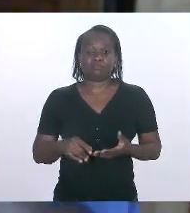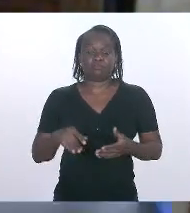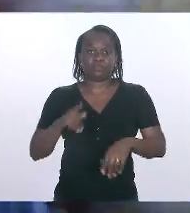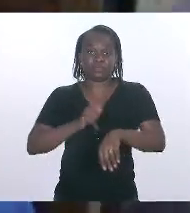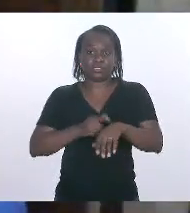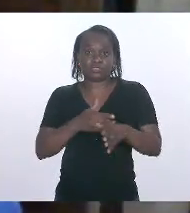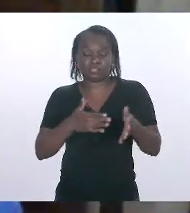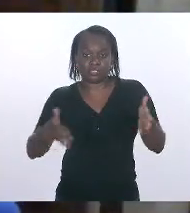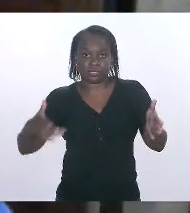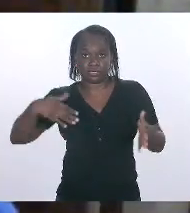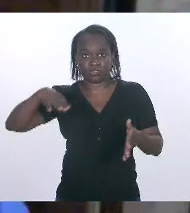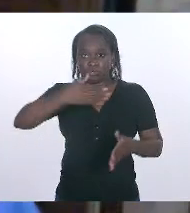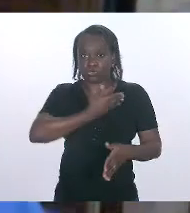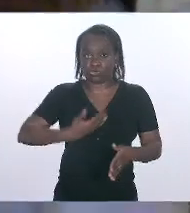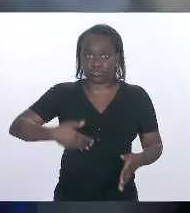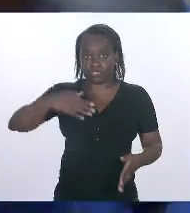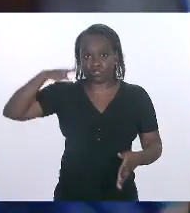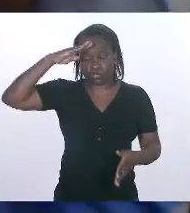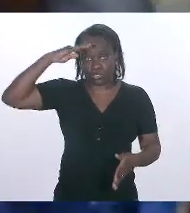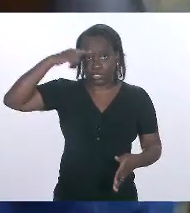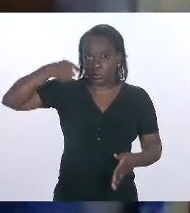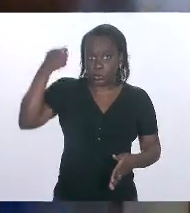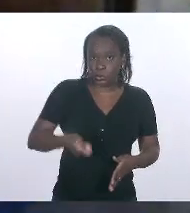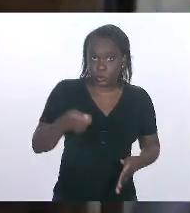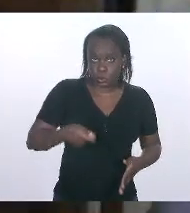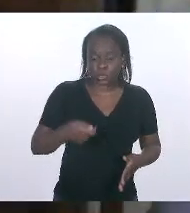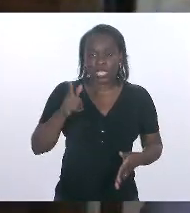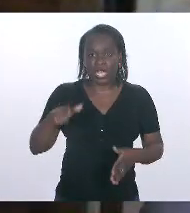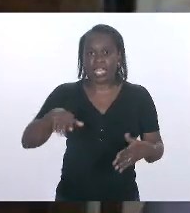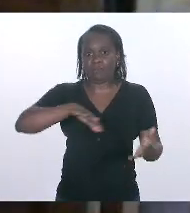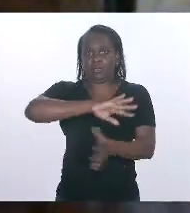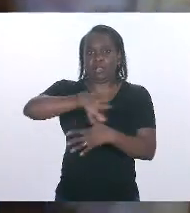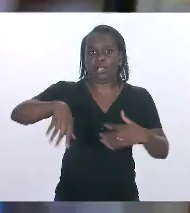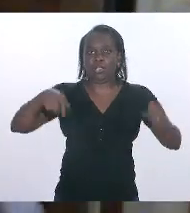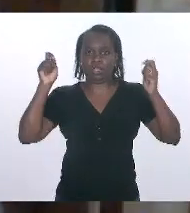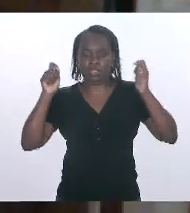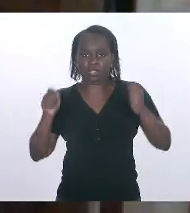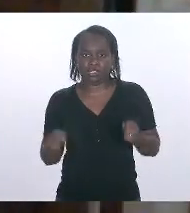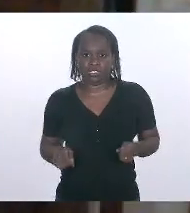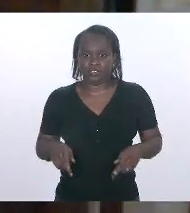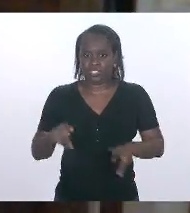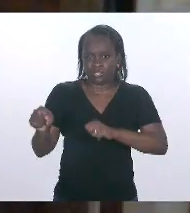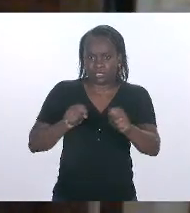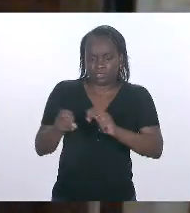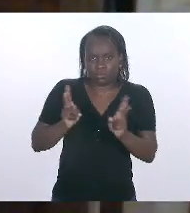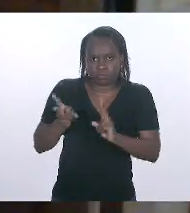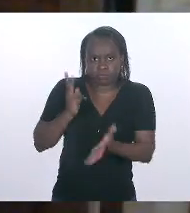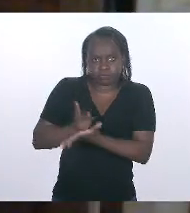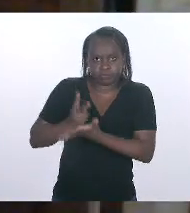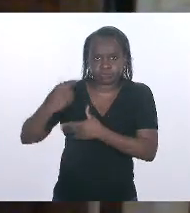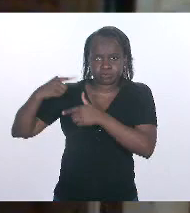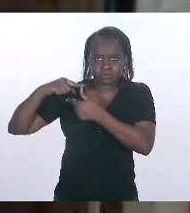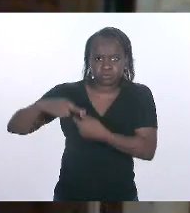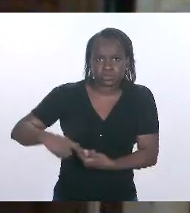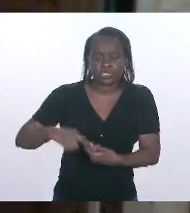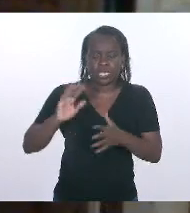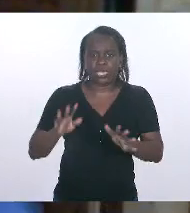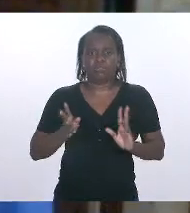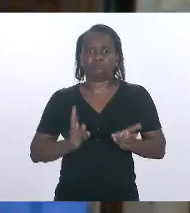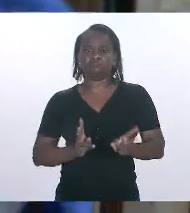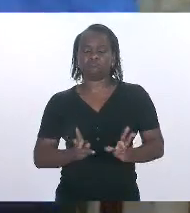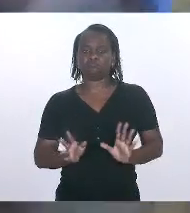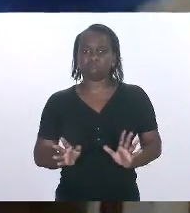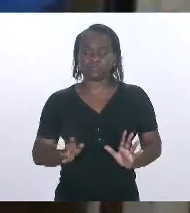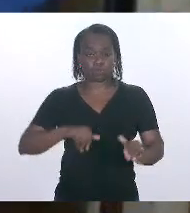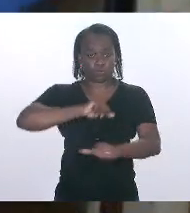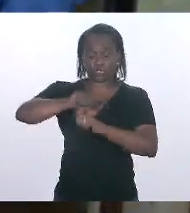período ditatorial. Isso que é ser reacionário. Ser conservador é manter o status quo. Ser